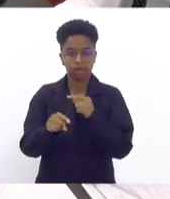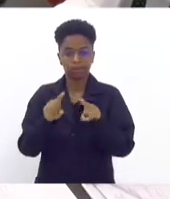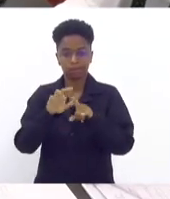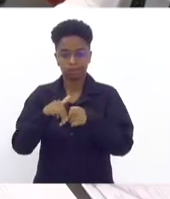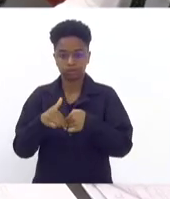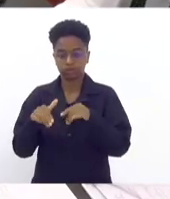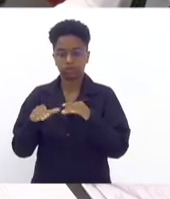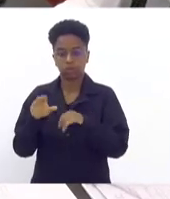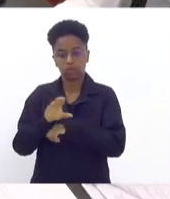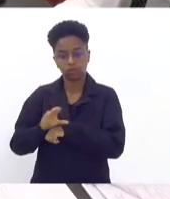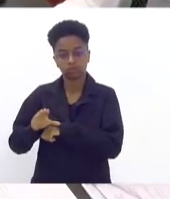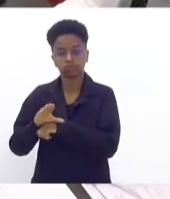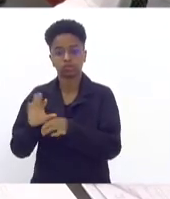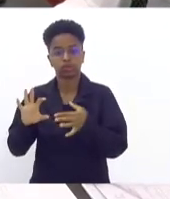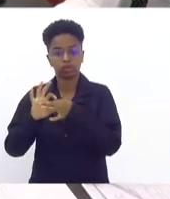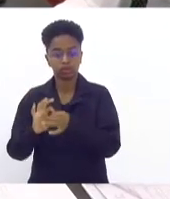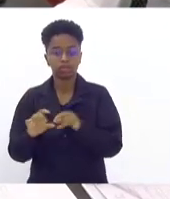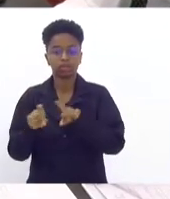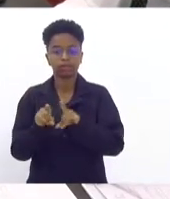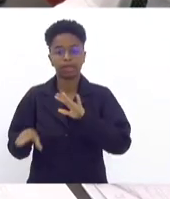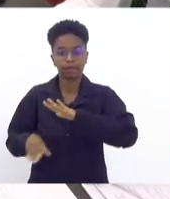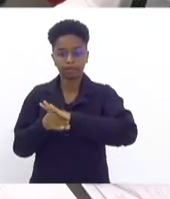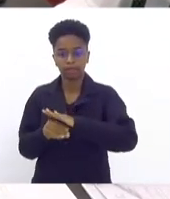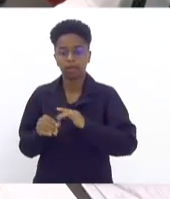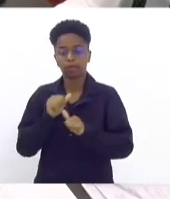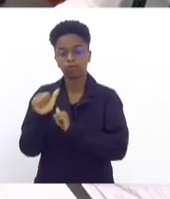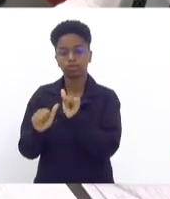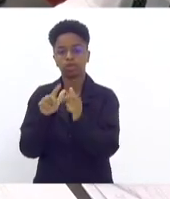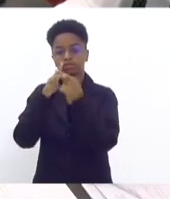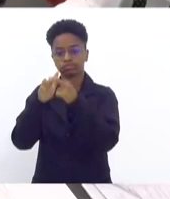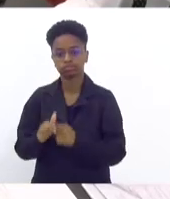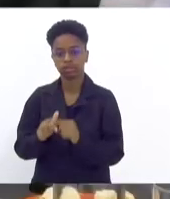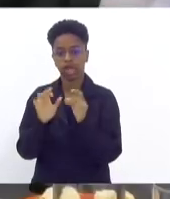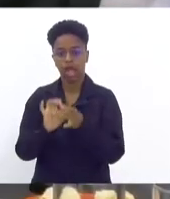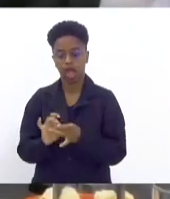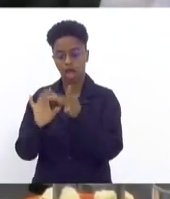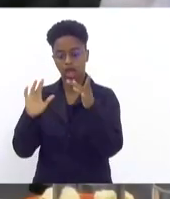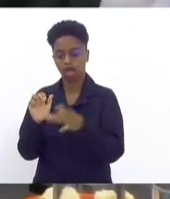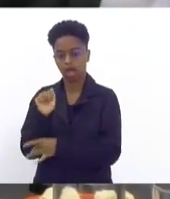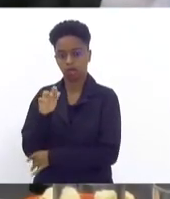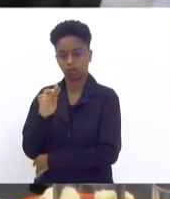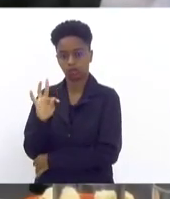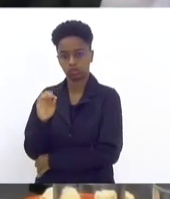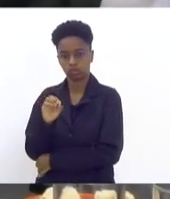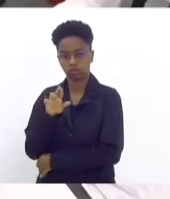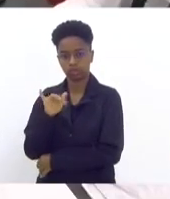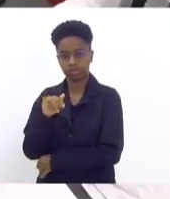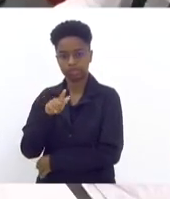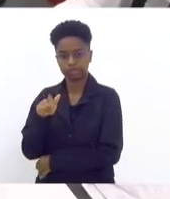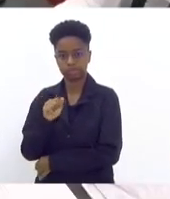emenda, transformando o projeto em autorizativo. Como vota deputado Vinícius Cozzolino?